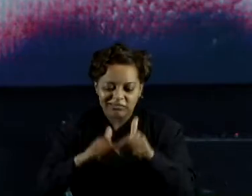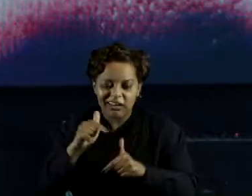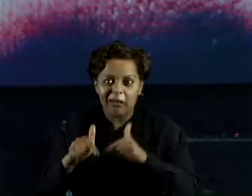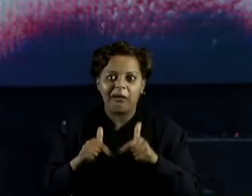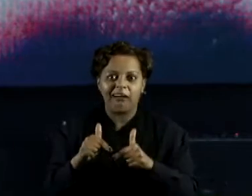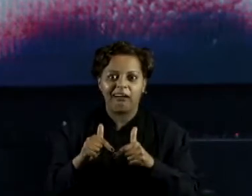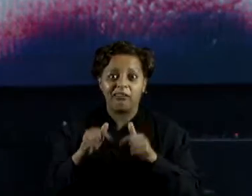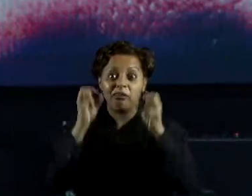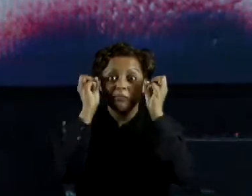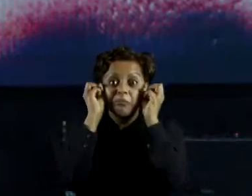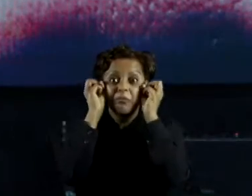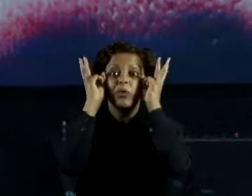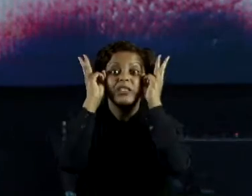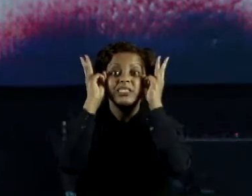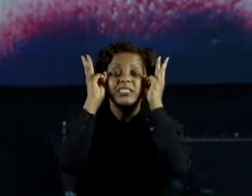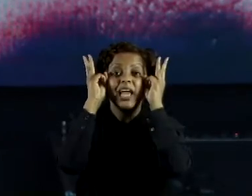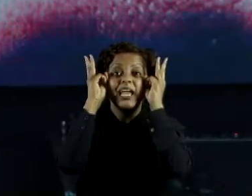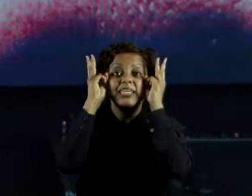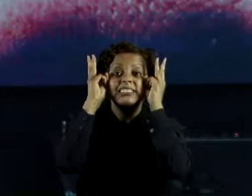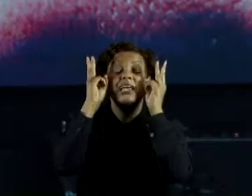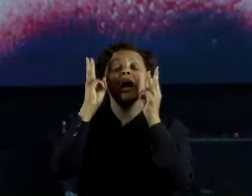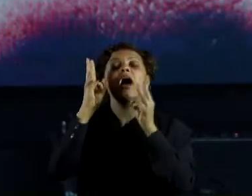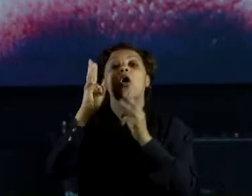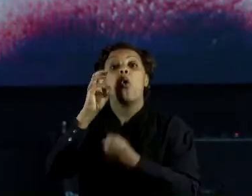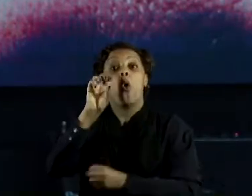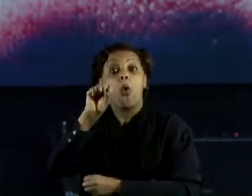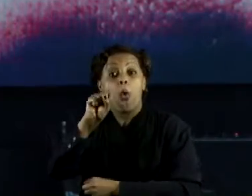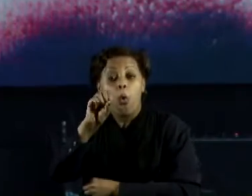Moisés demorou 80 anos.